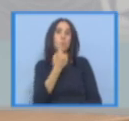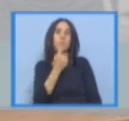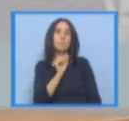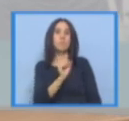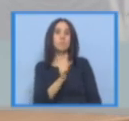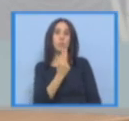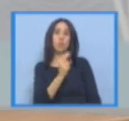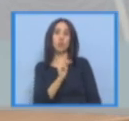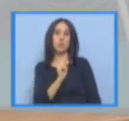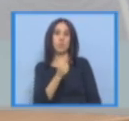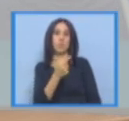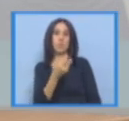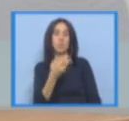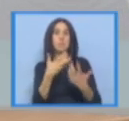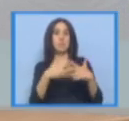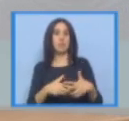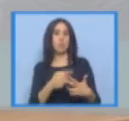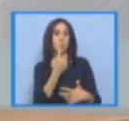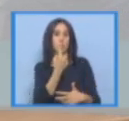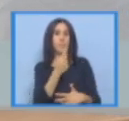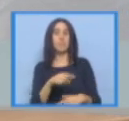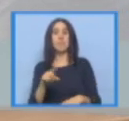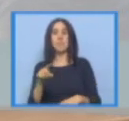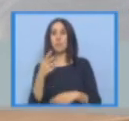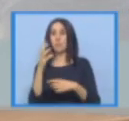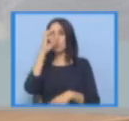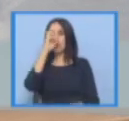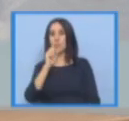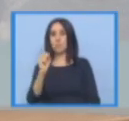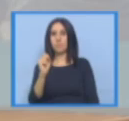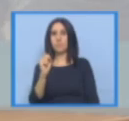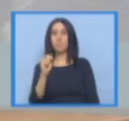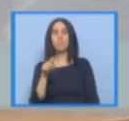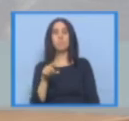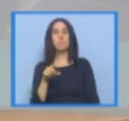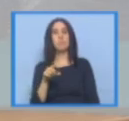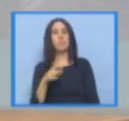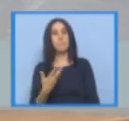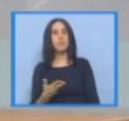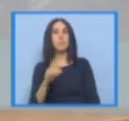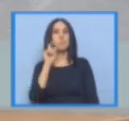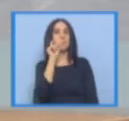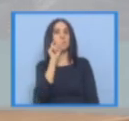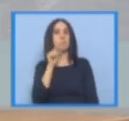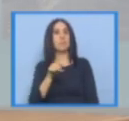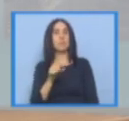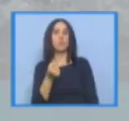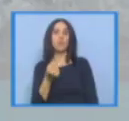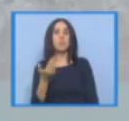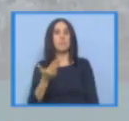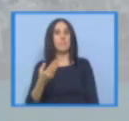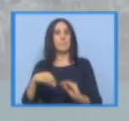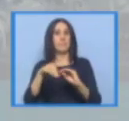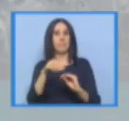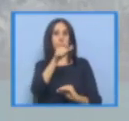a UGT, com uma união sindical e com o governo, para garantir aqui mais alguns direitos